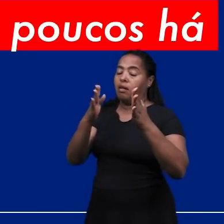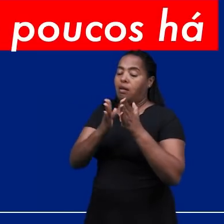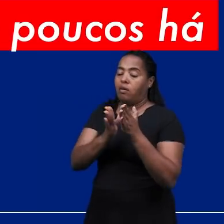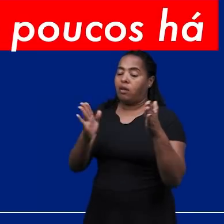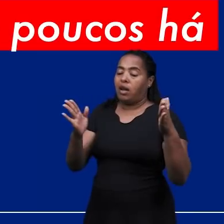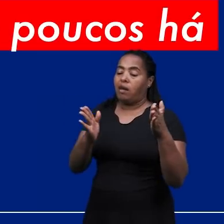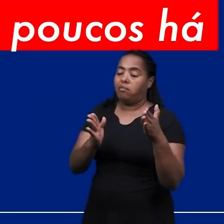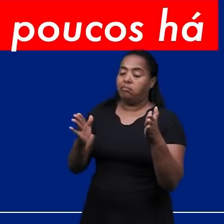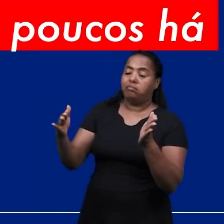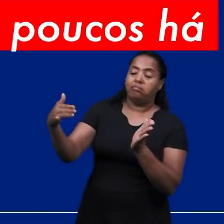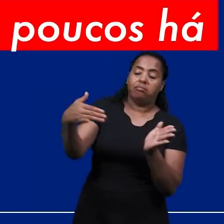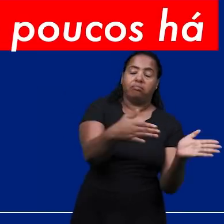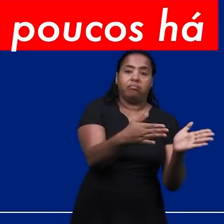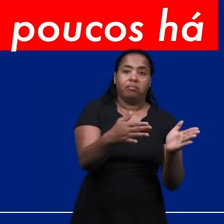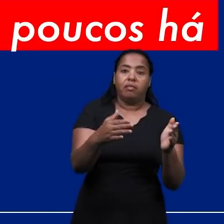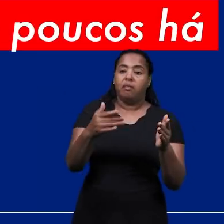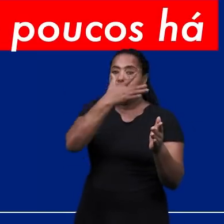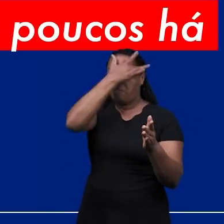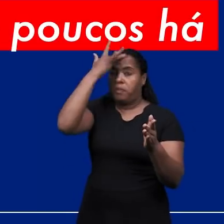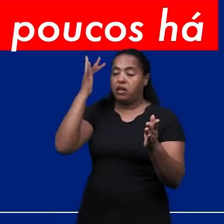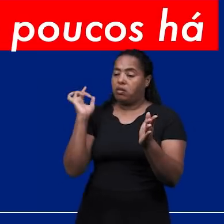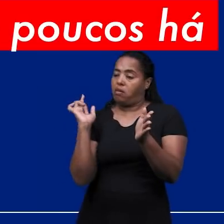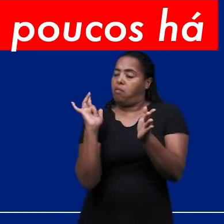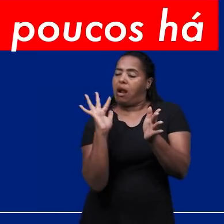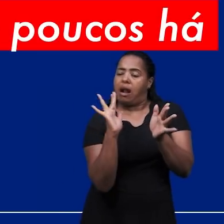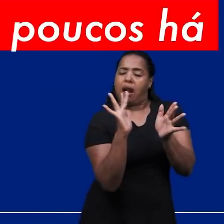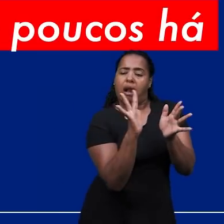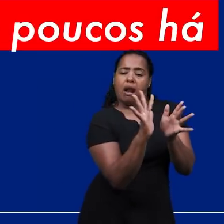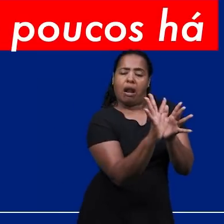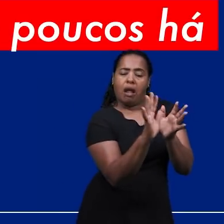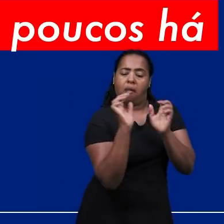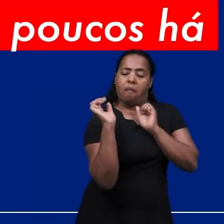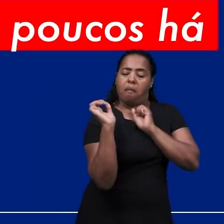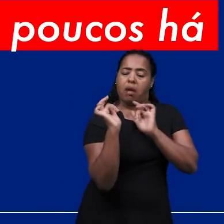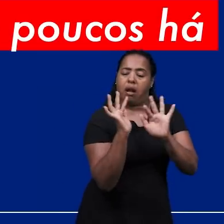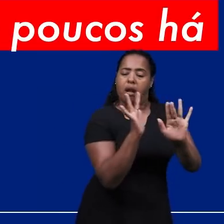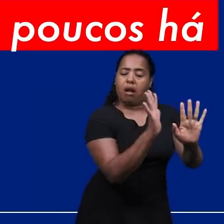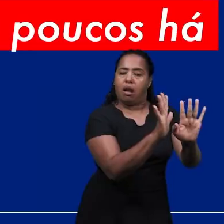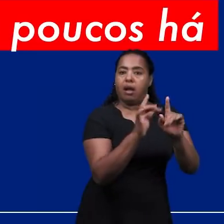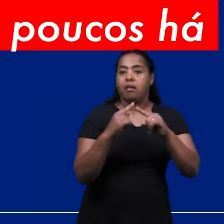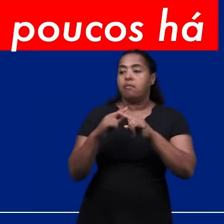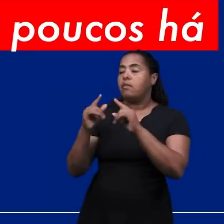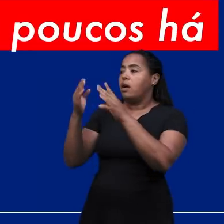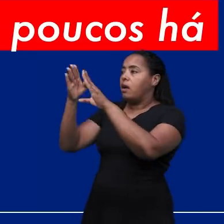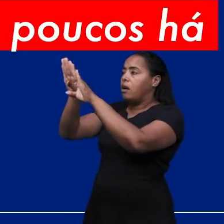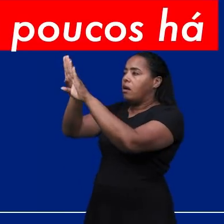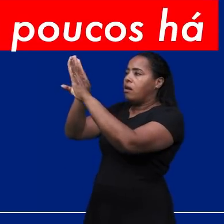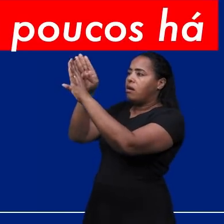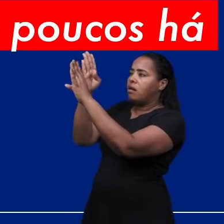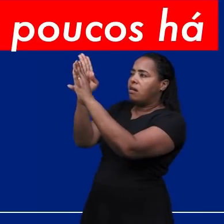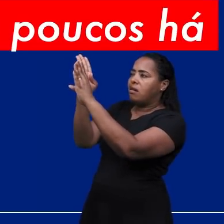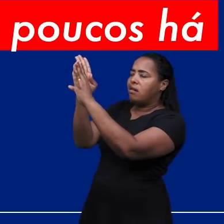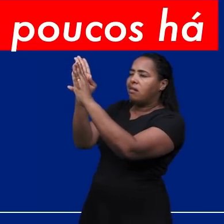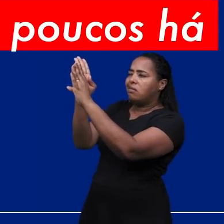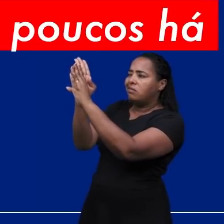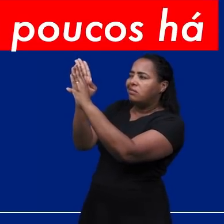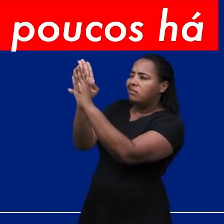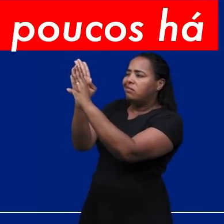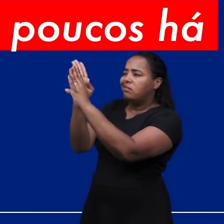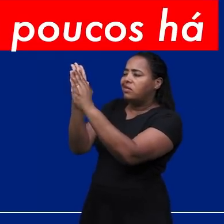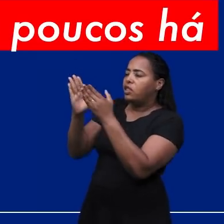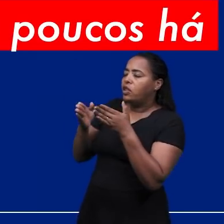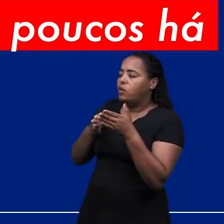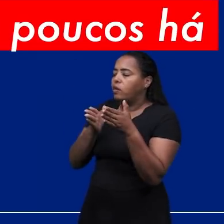perdição, e muitos são os que entram por ela. E porque estreita é a porta e apertado